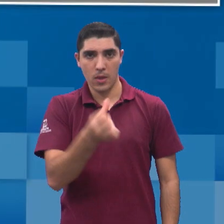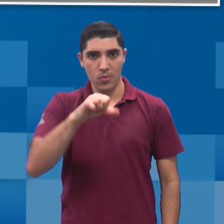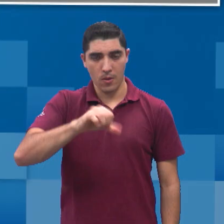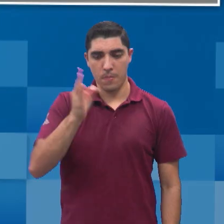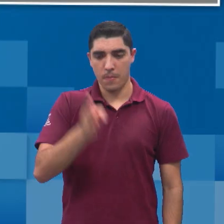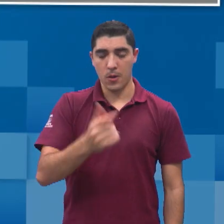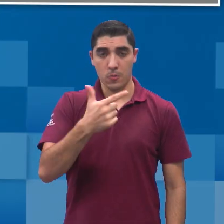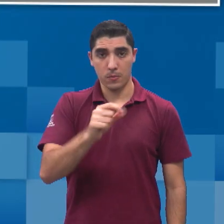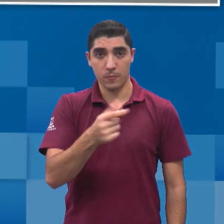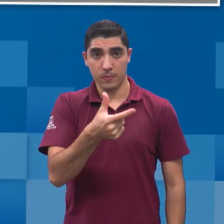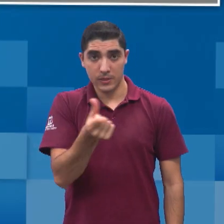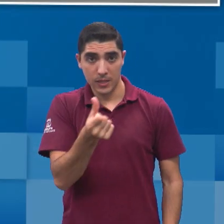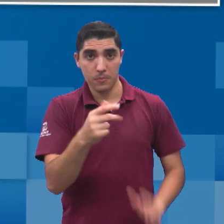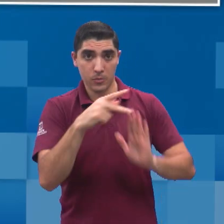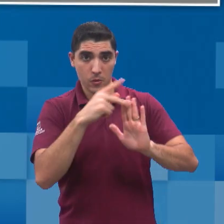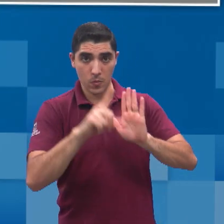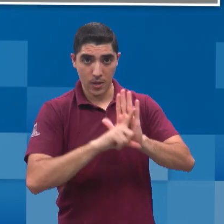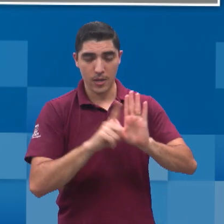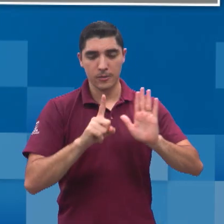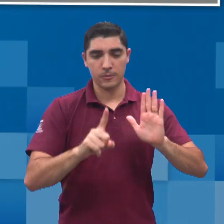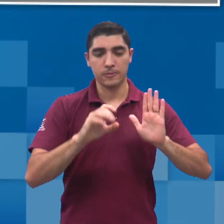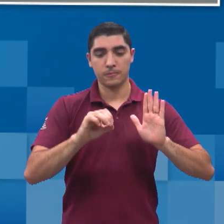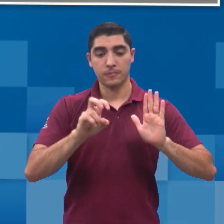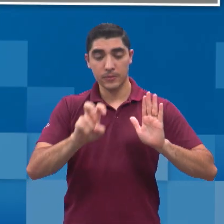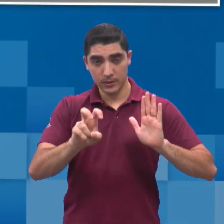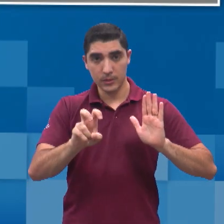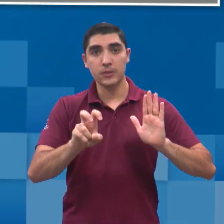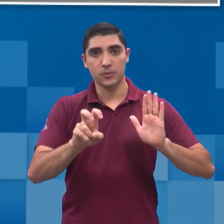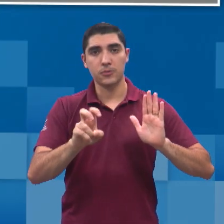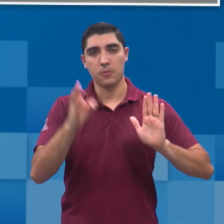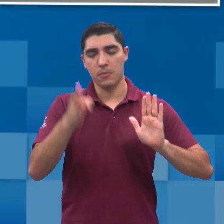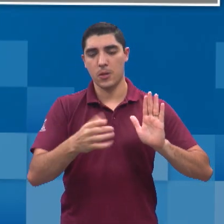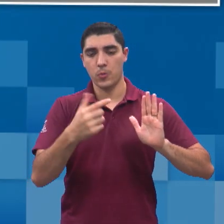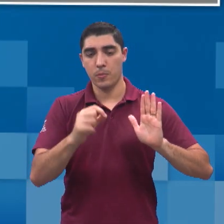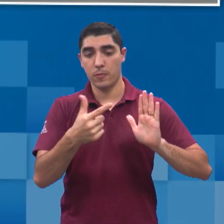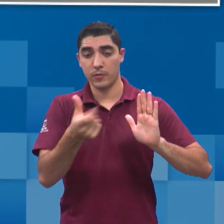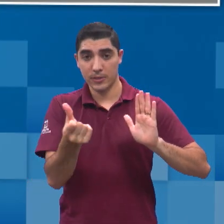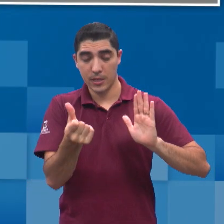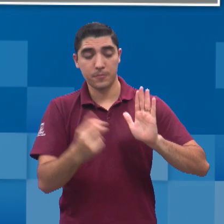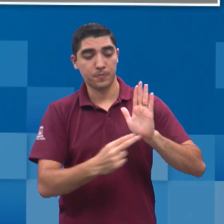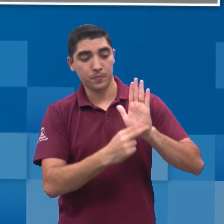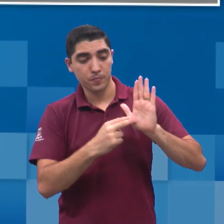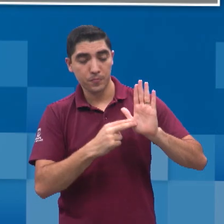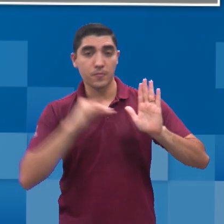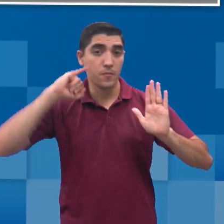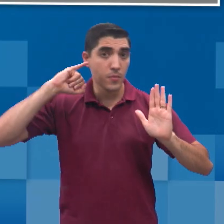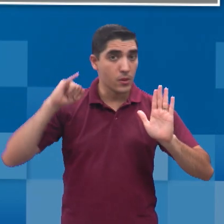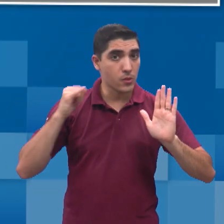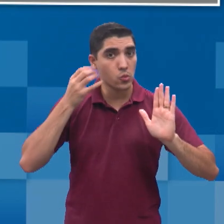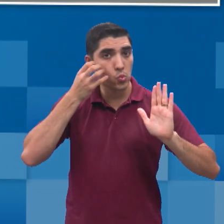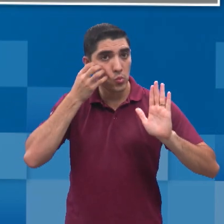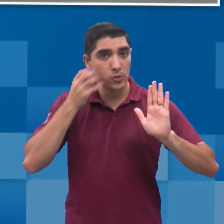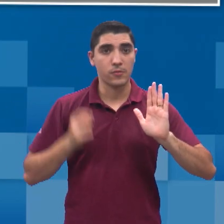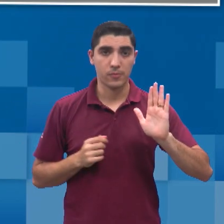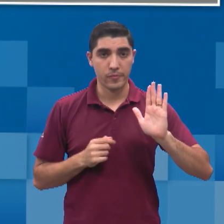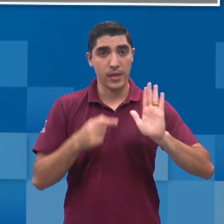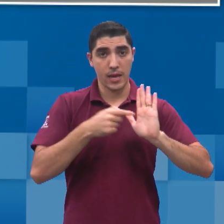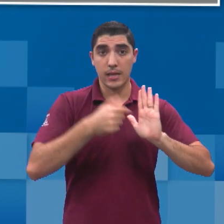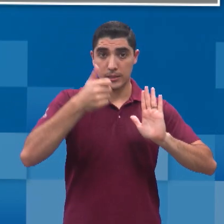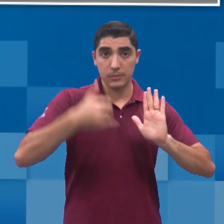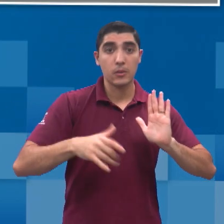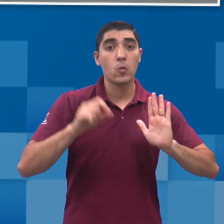2869/2026. Projeto de lei número 105/2026. Autoria, vereadora Juliana Fraga.